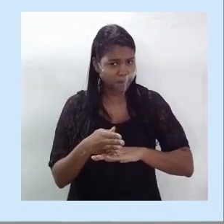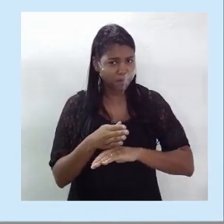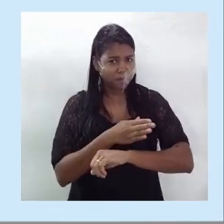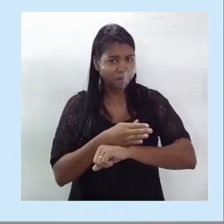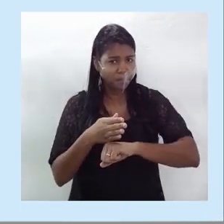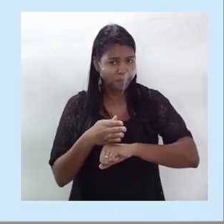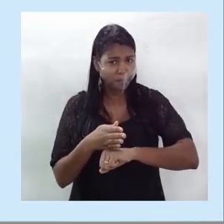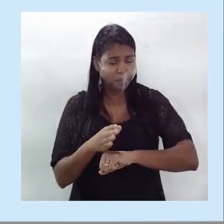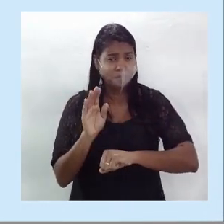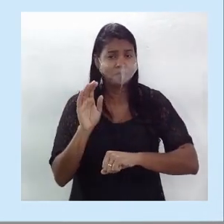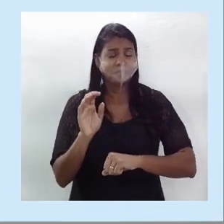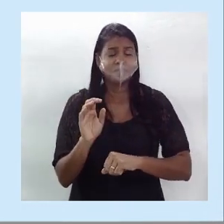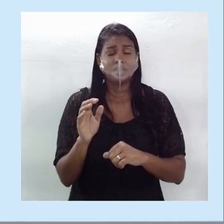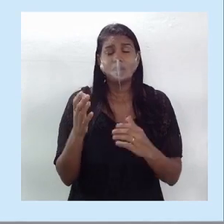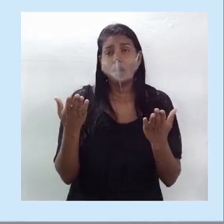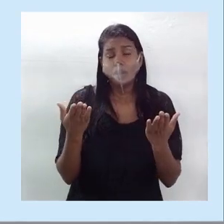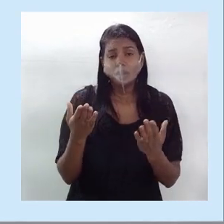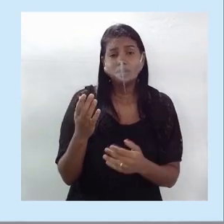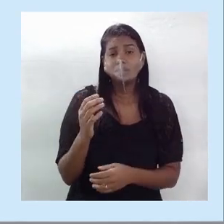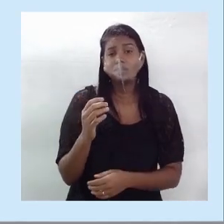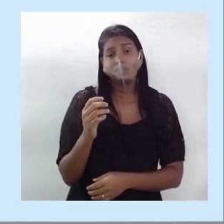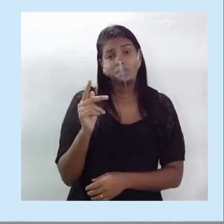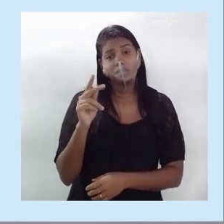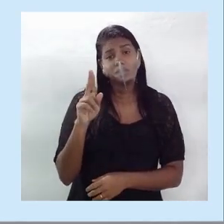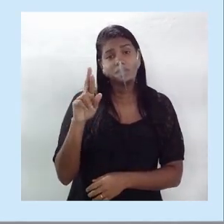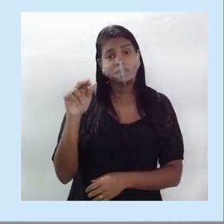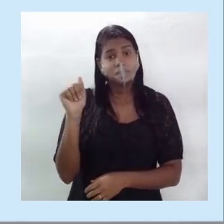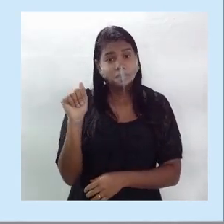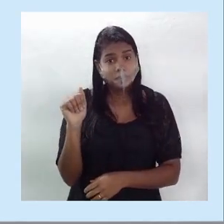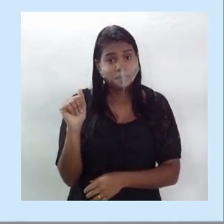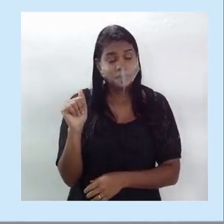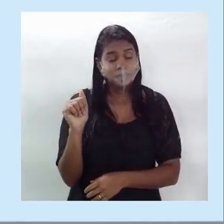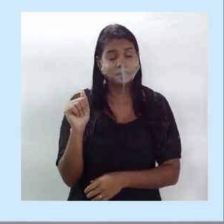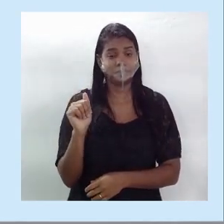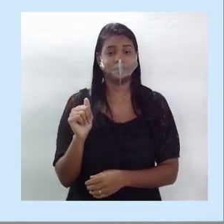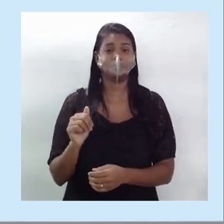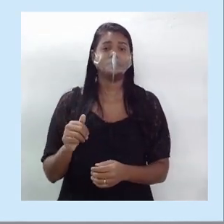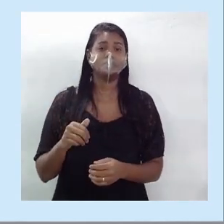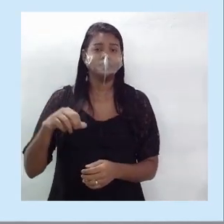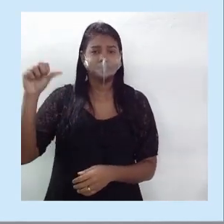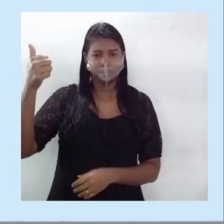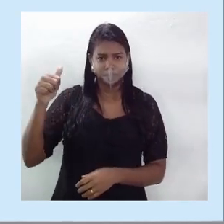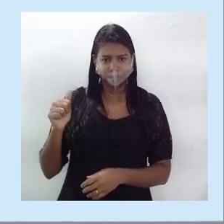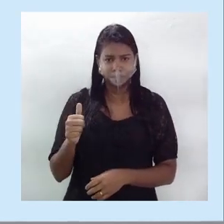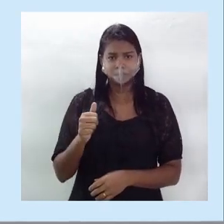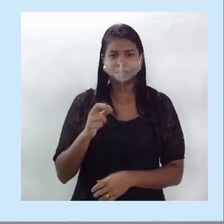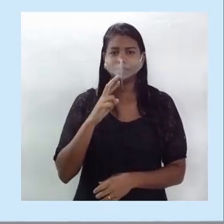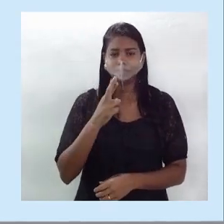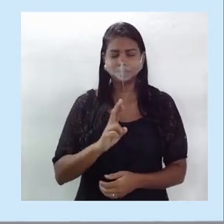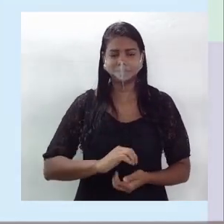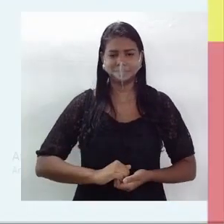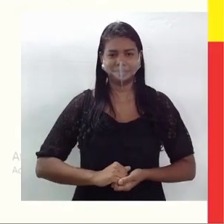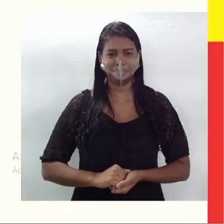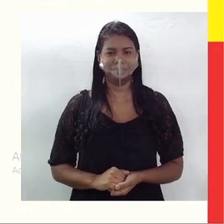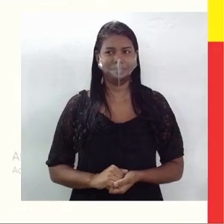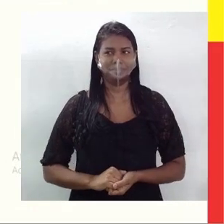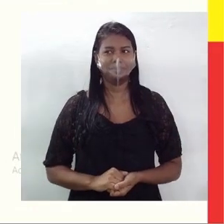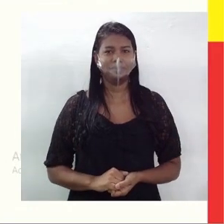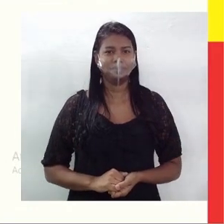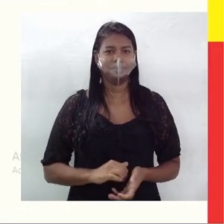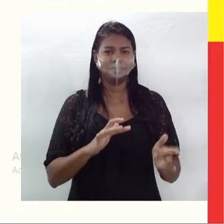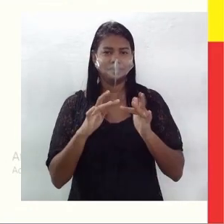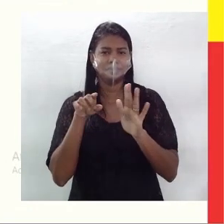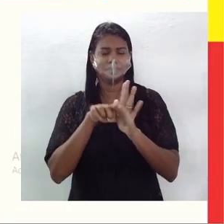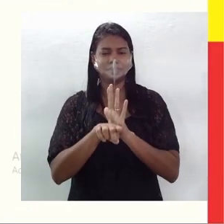será que é uma substância pura? Então, bora lá para a nossa resposta. em relação a essa